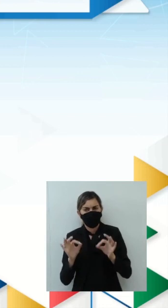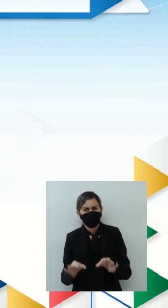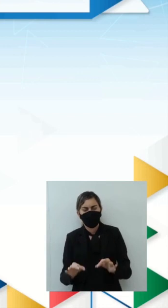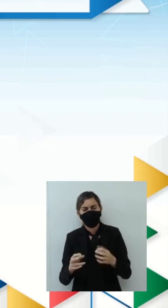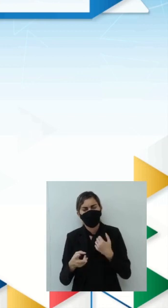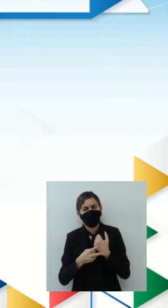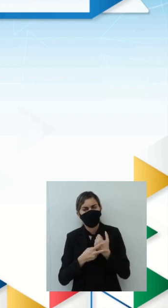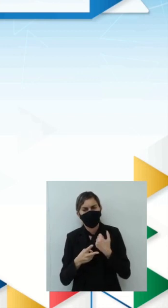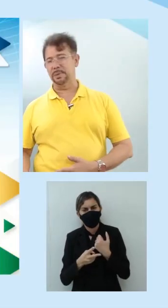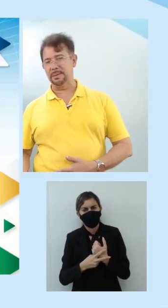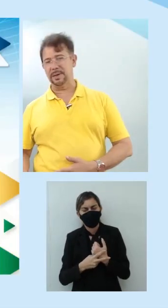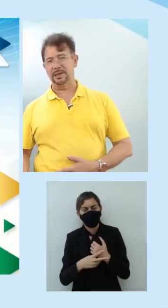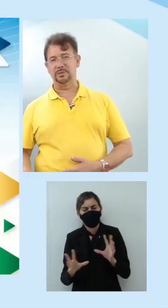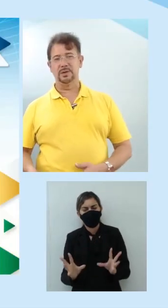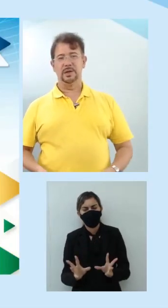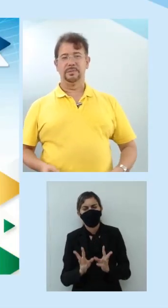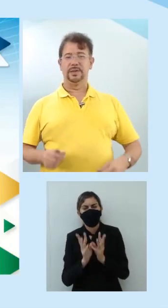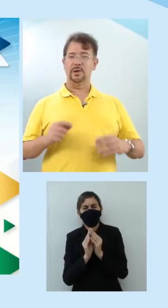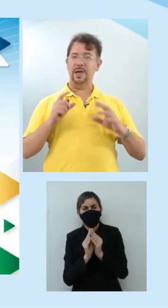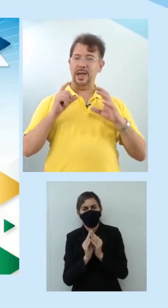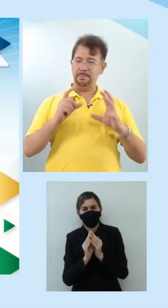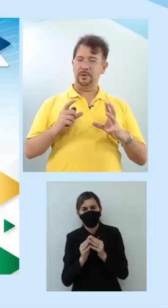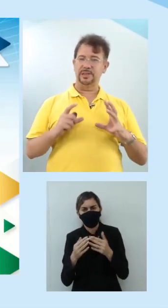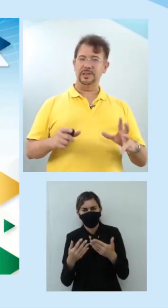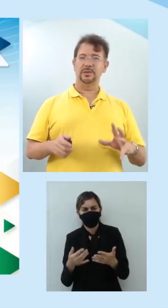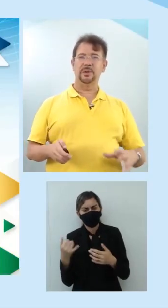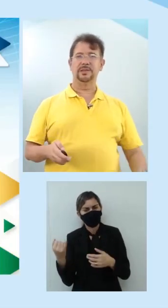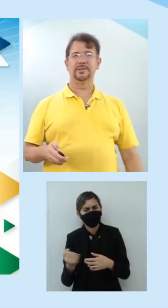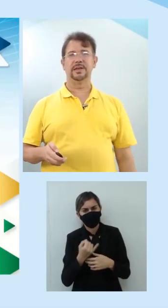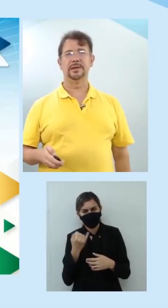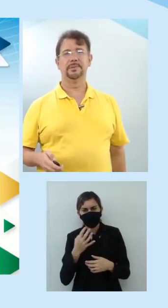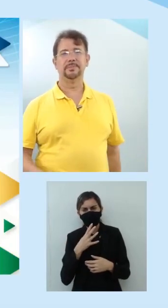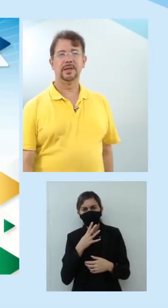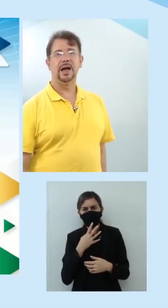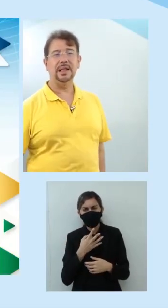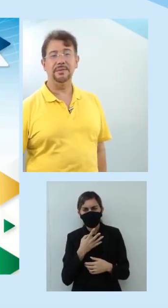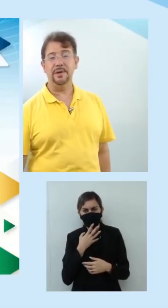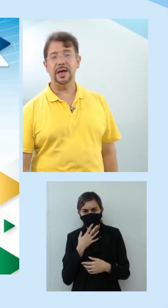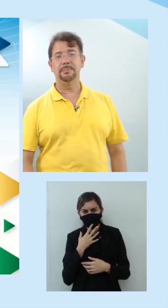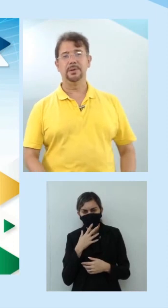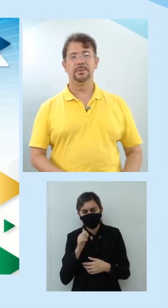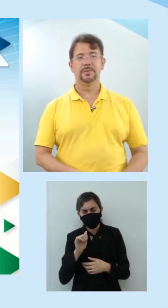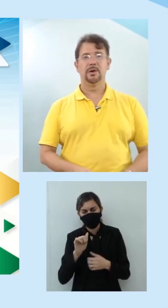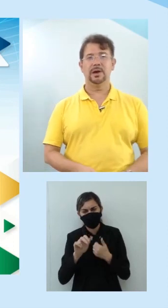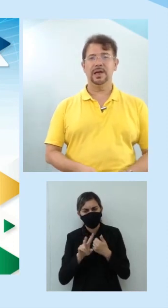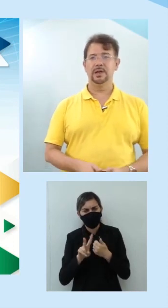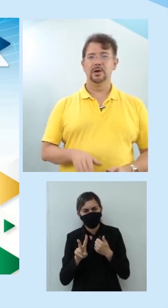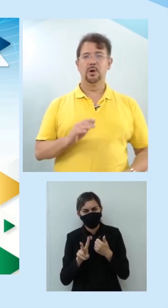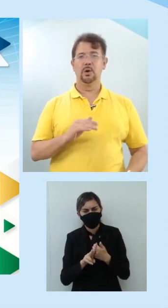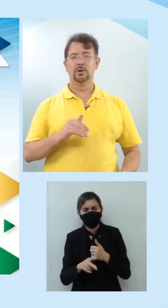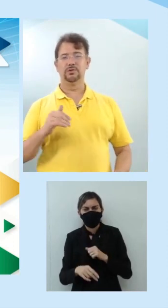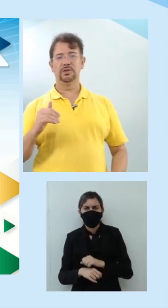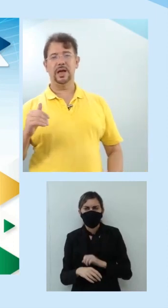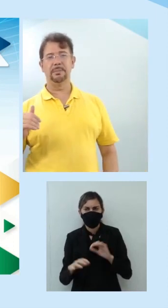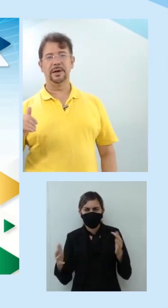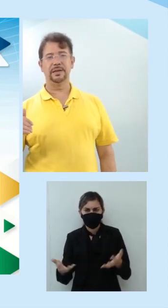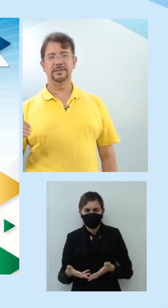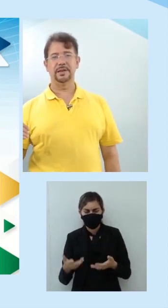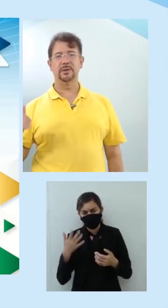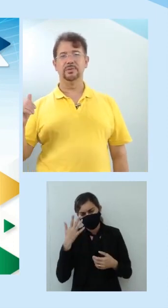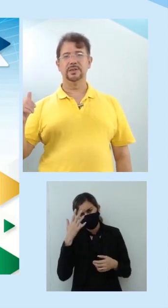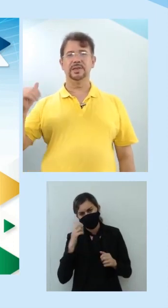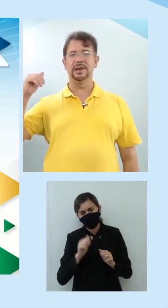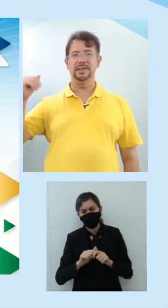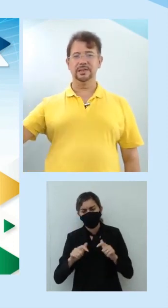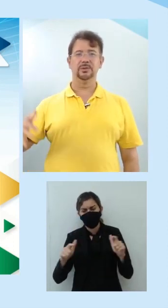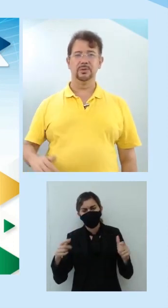O verbo com o complemento. Então, é importante conhecer. Advérbio, olha aí, hoje